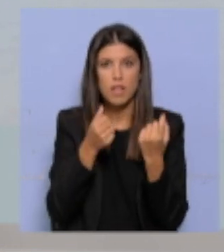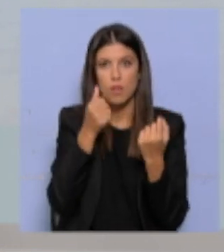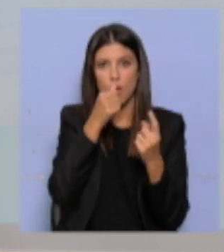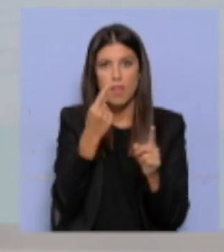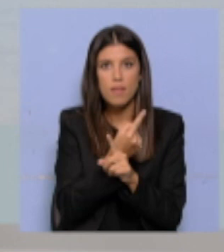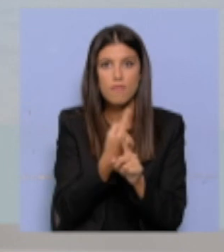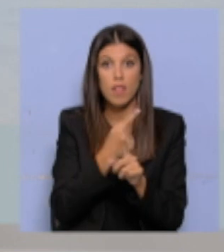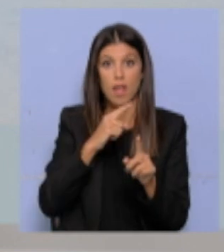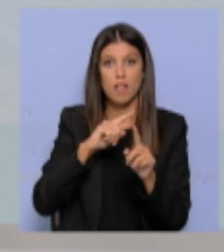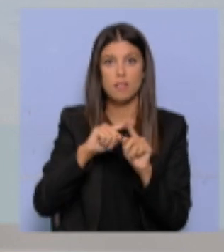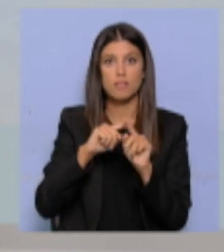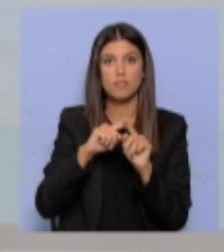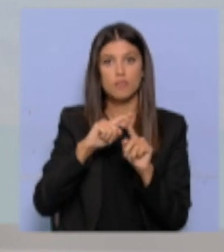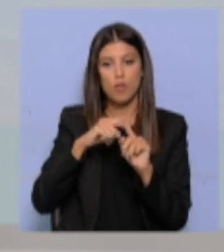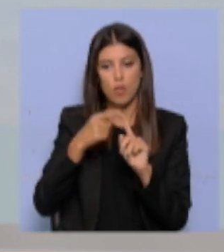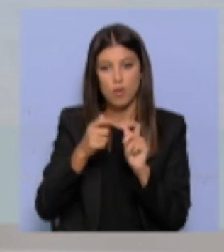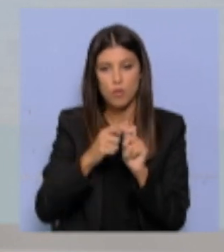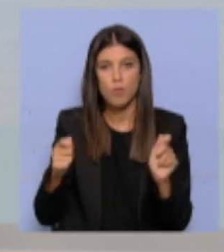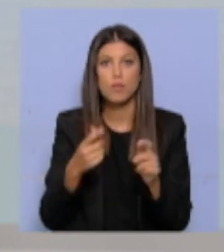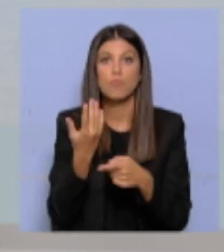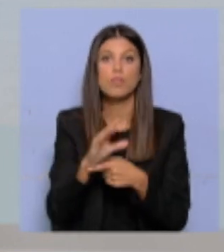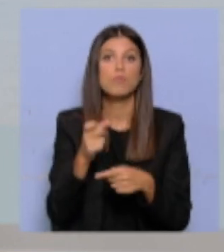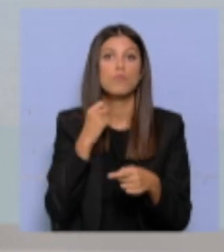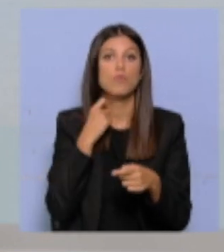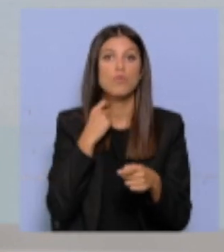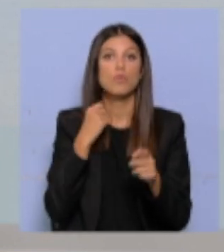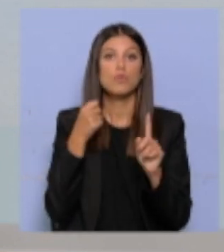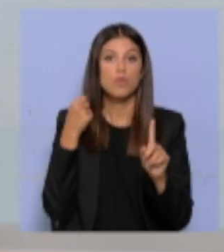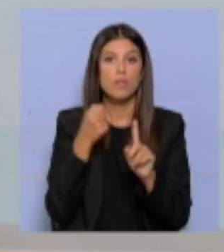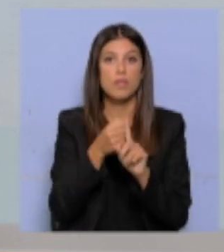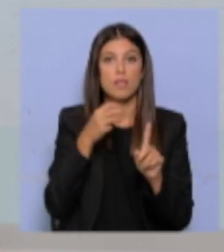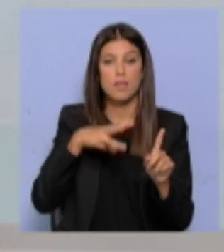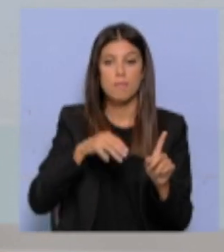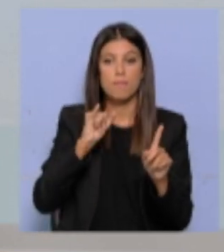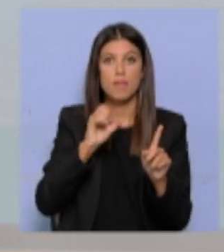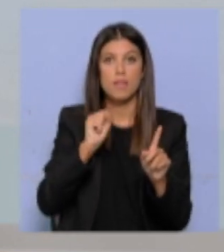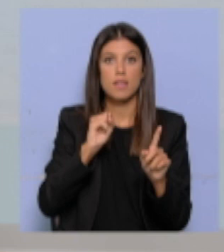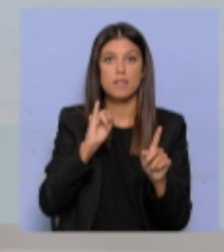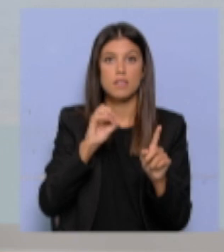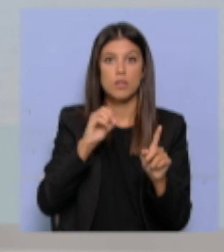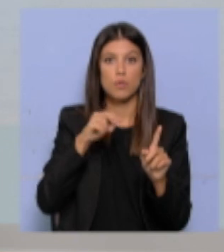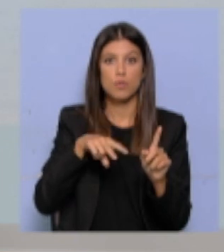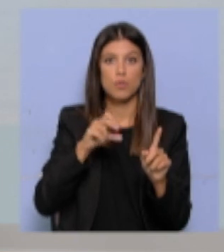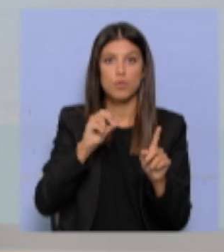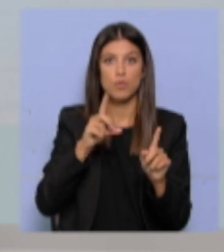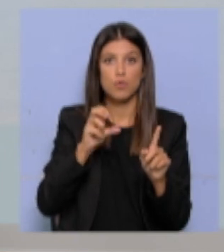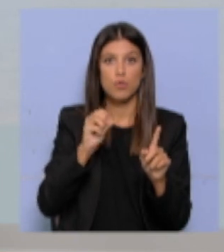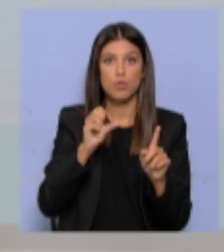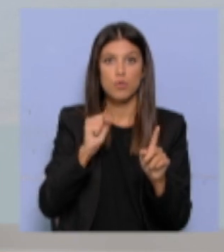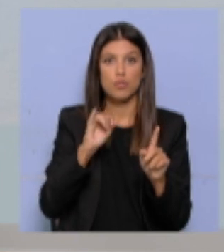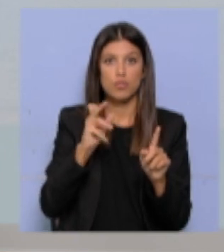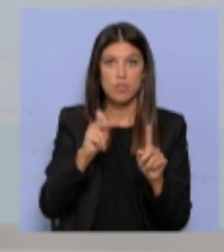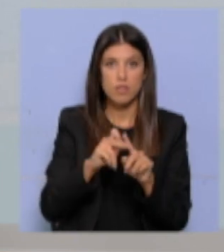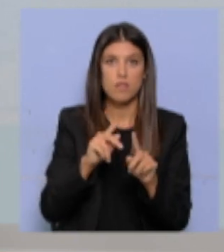por exemplo, o curso de Missiologia anual em agosto, ou o Dia Mundial das Missões também, e,